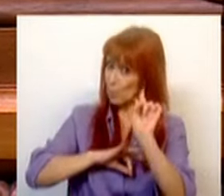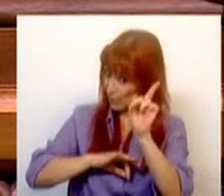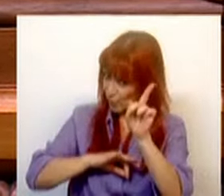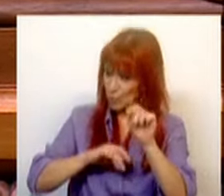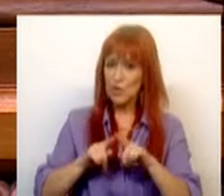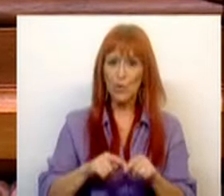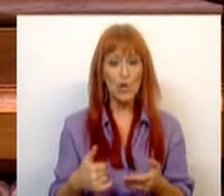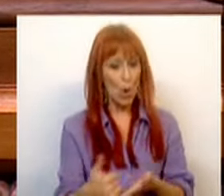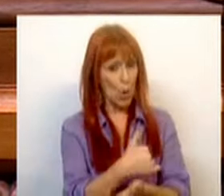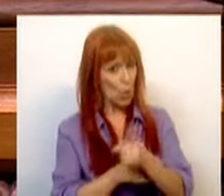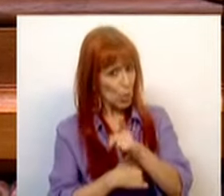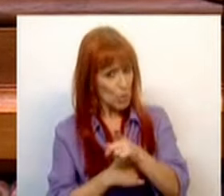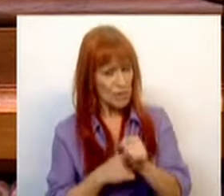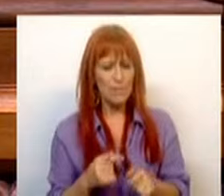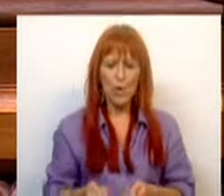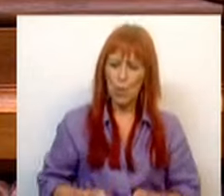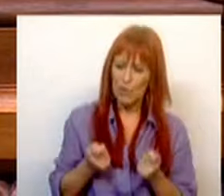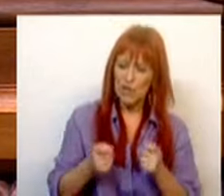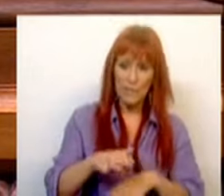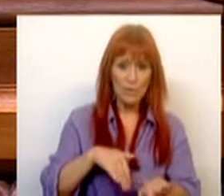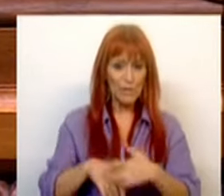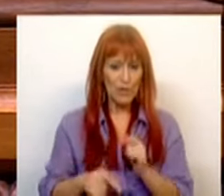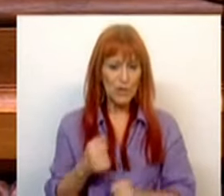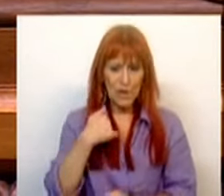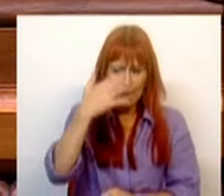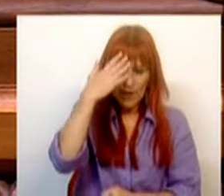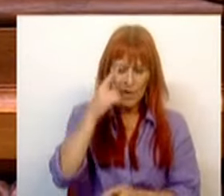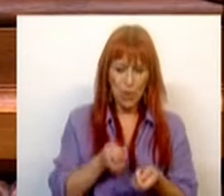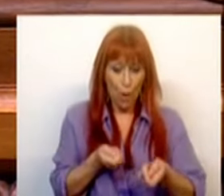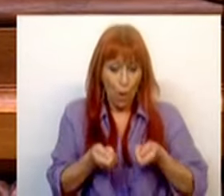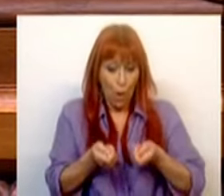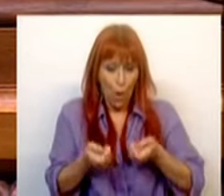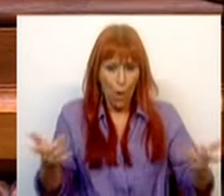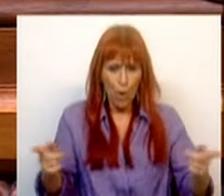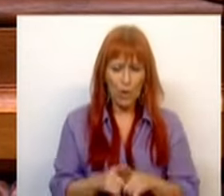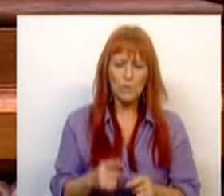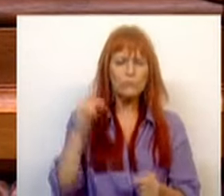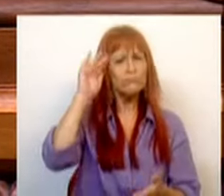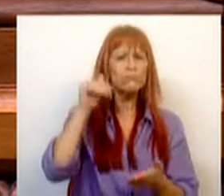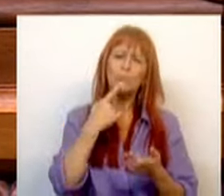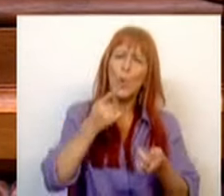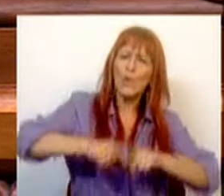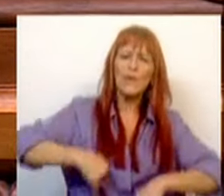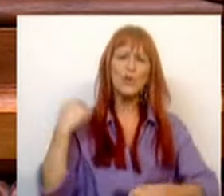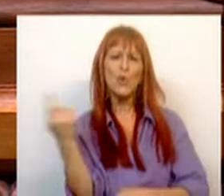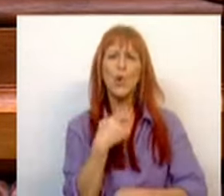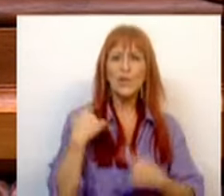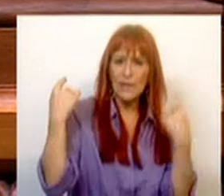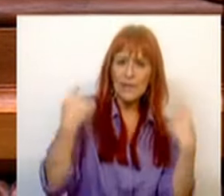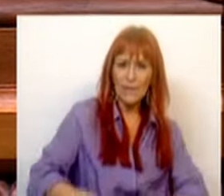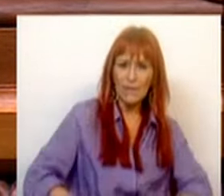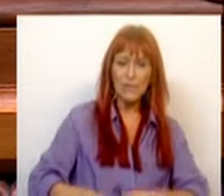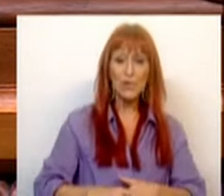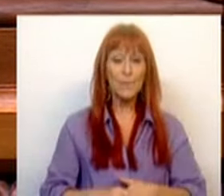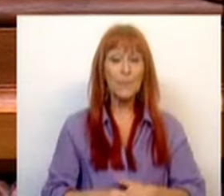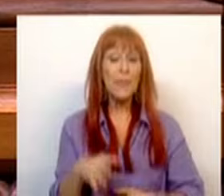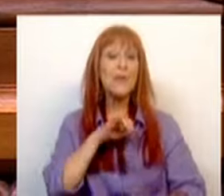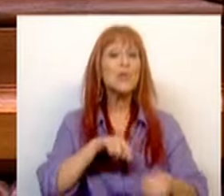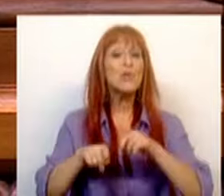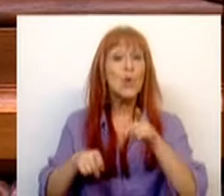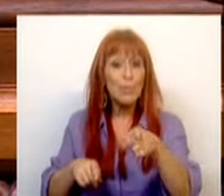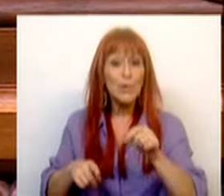aos recursos e aos investimentos feitos e à capacidade de organização e reinvenção que todos tivemos. Senhores